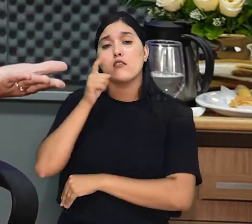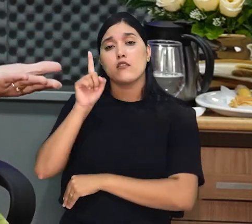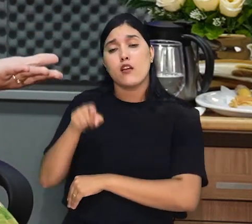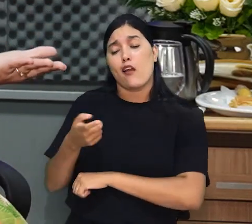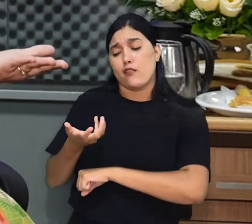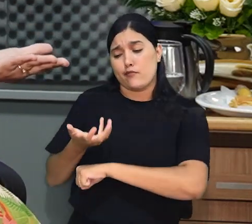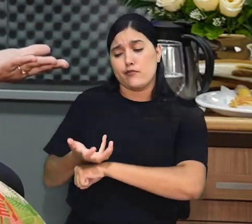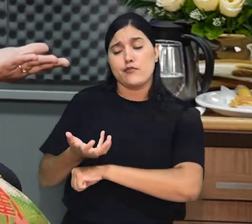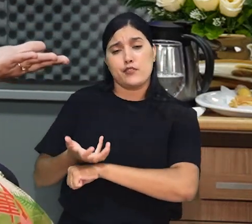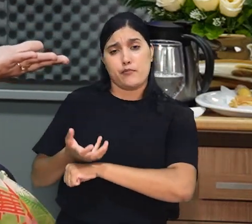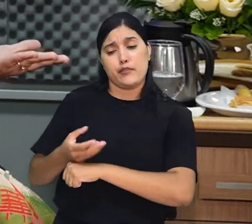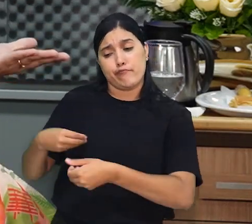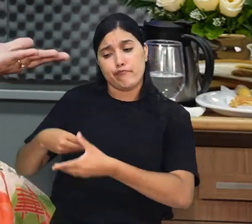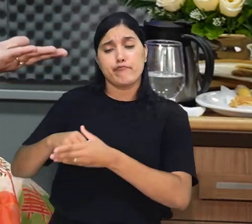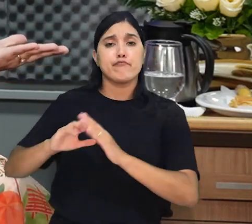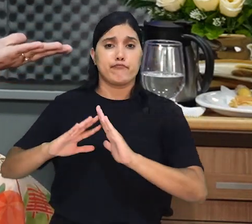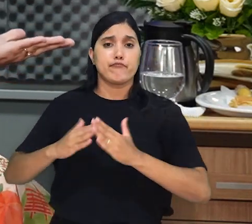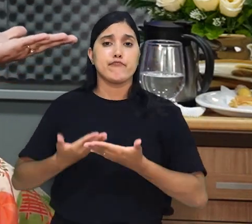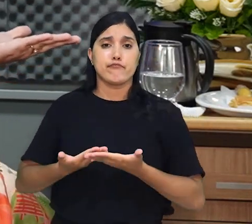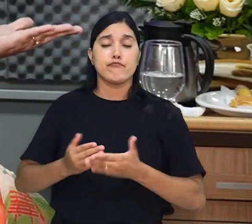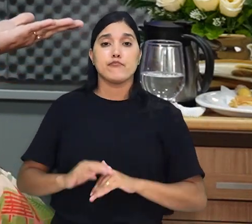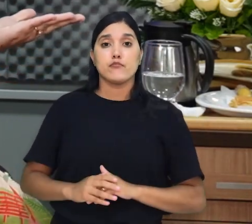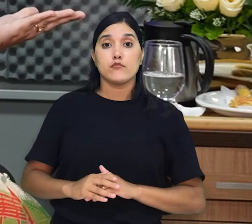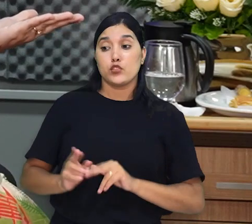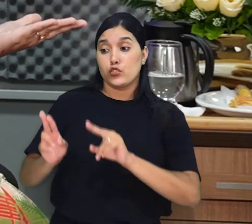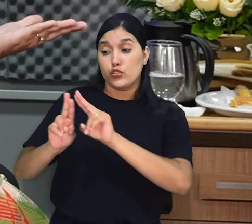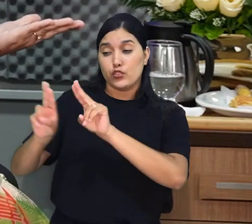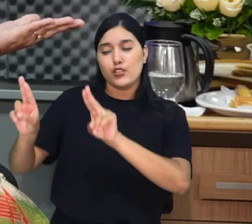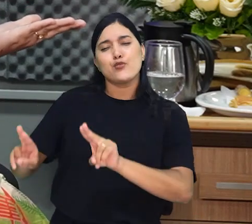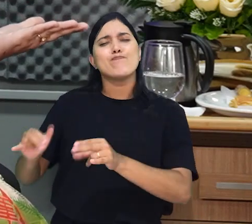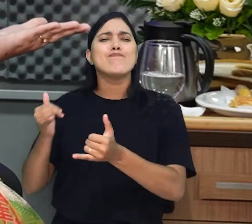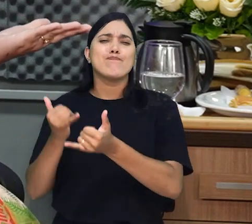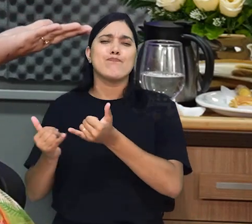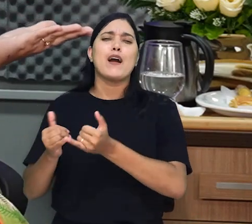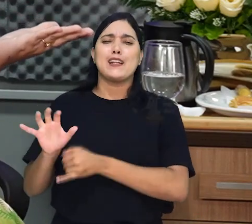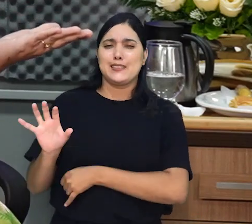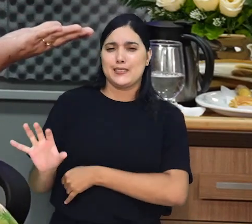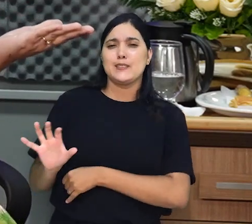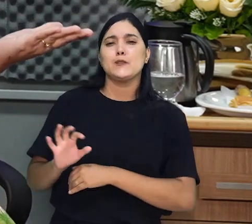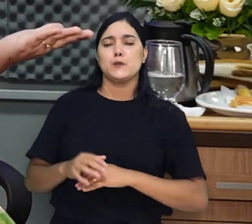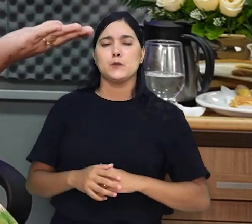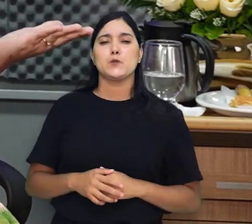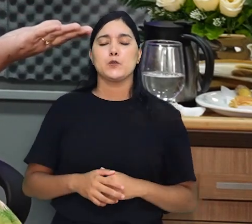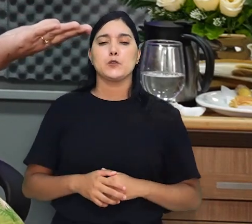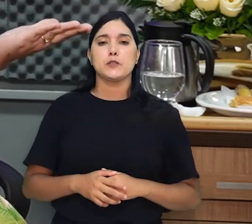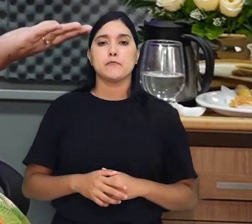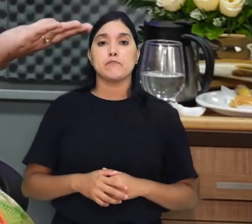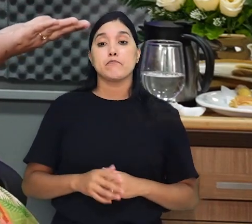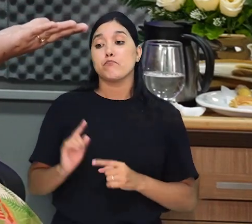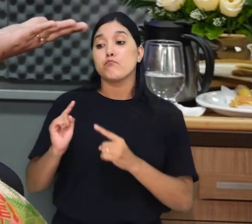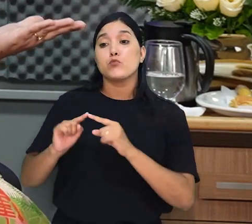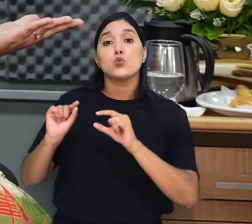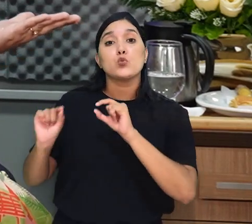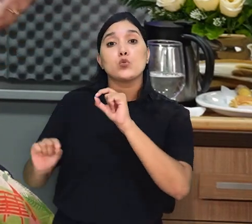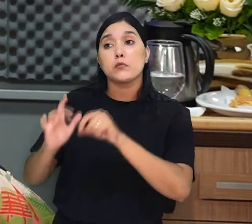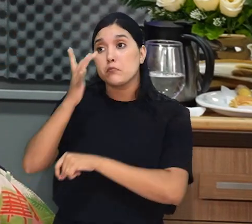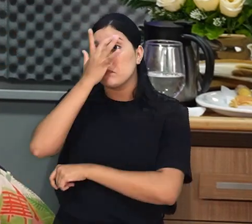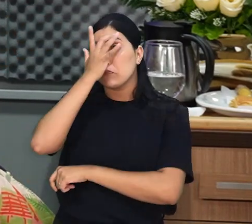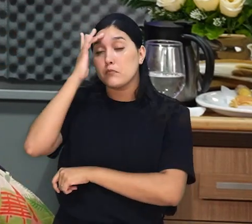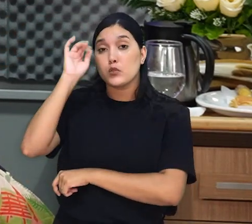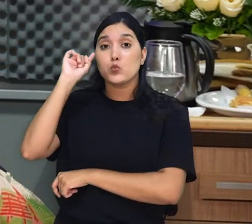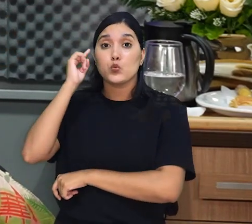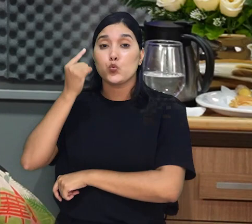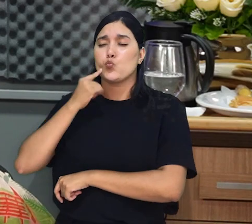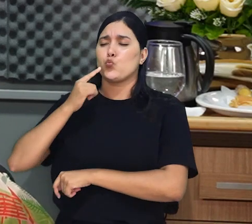Para onde você vai, alguém tem que saber inglês. No caso, ela é uma disciplina nas escolas. Então, o gestuno seria